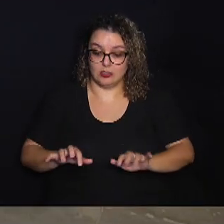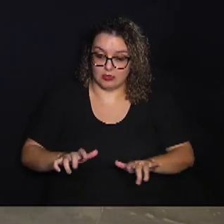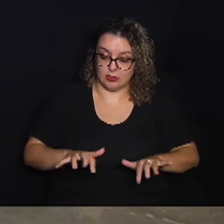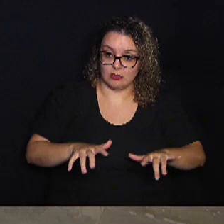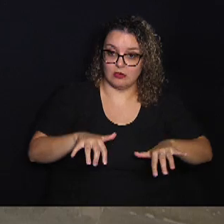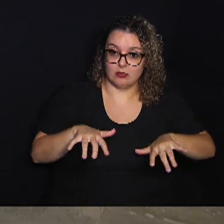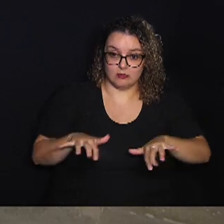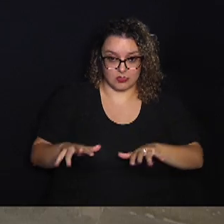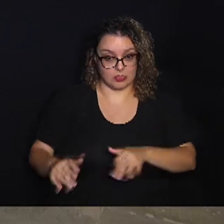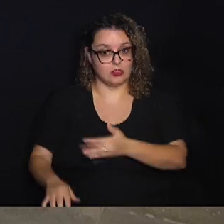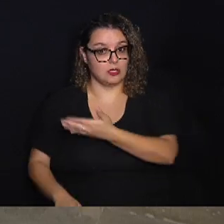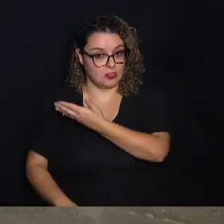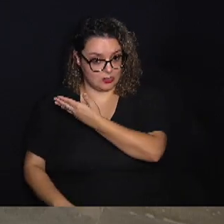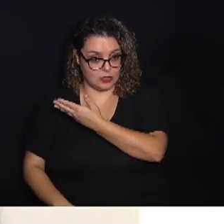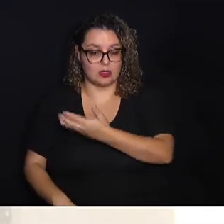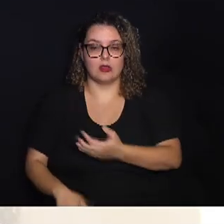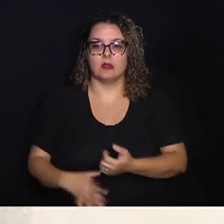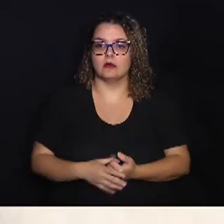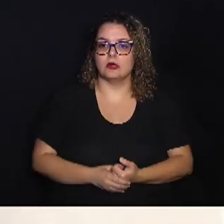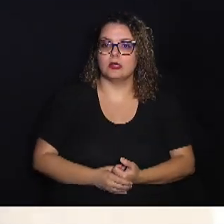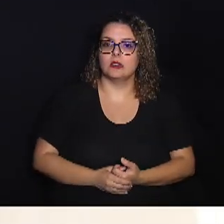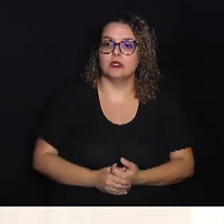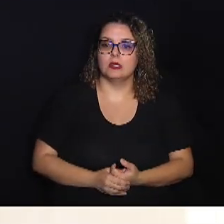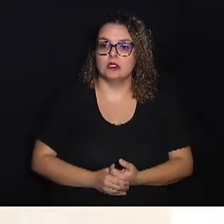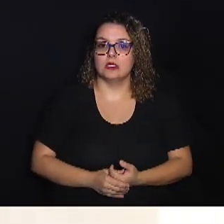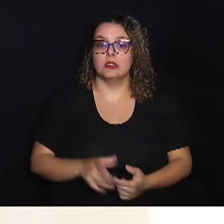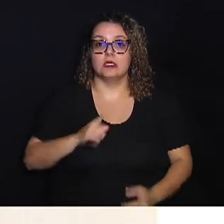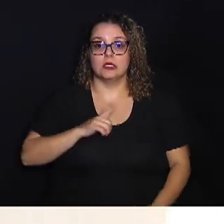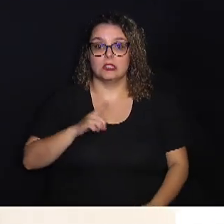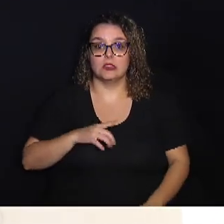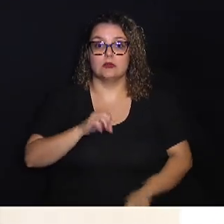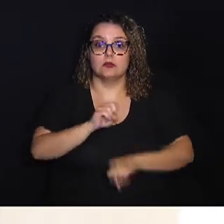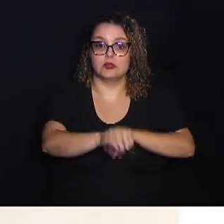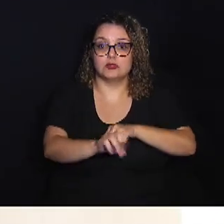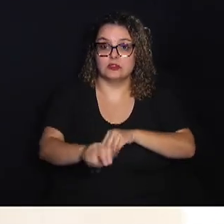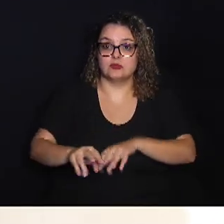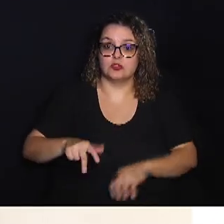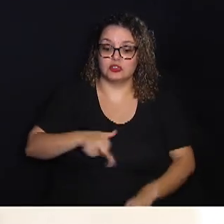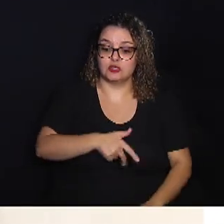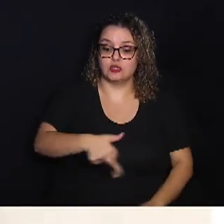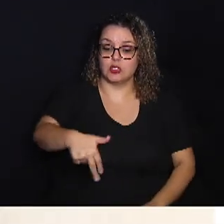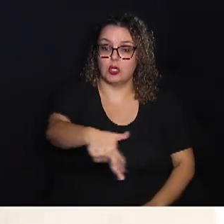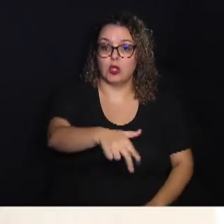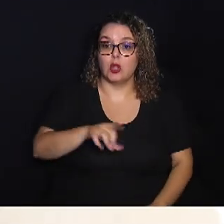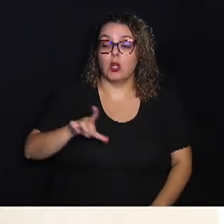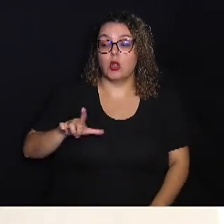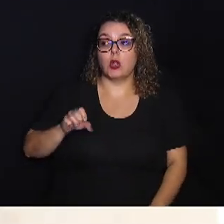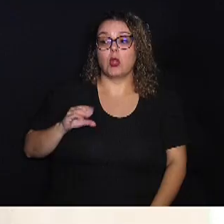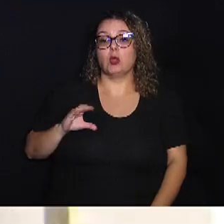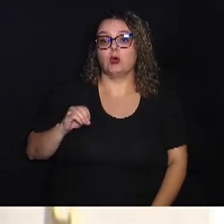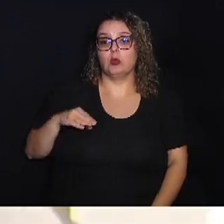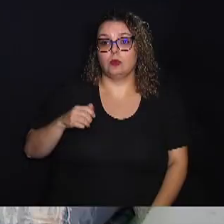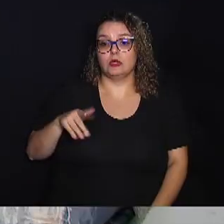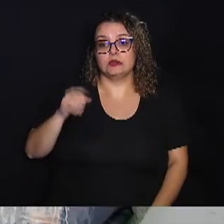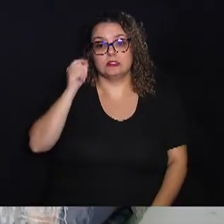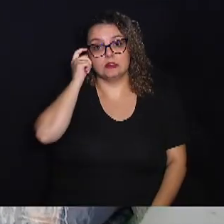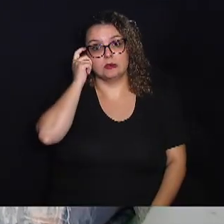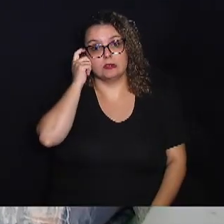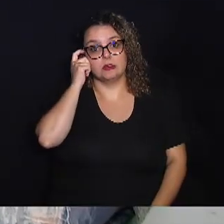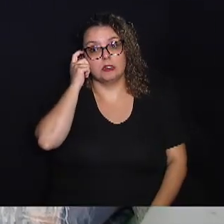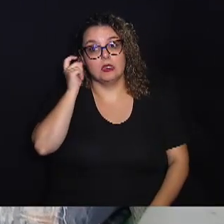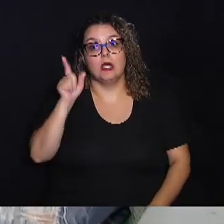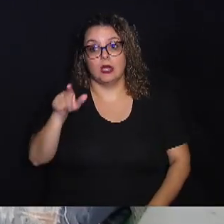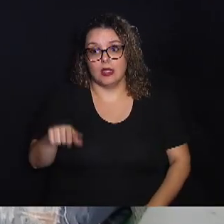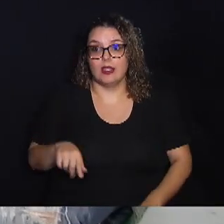temos a aula de locomoção, né? Isso é o que a gente consegue oferecer nesse momento. Estamos atrás